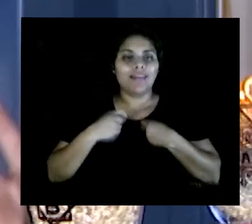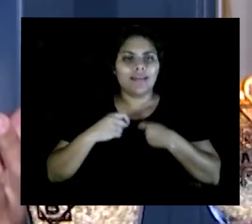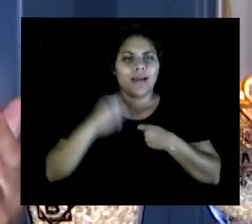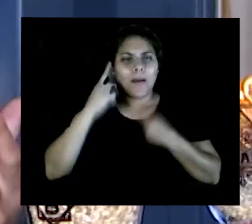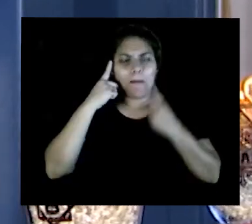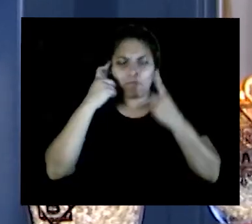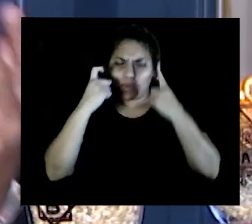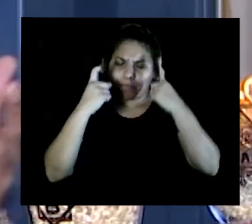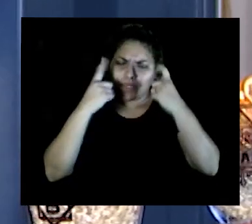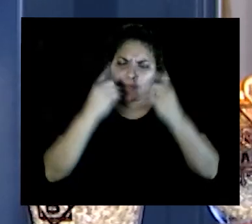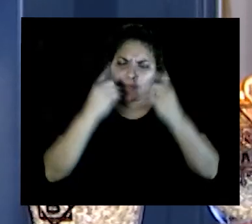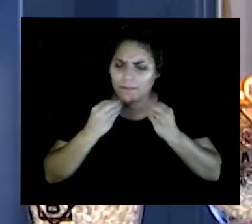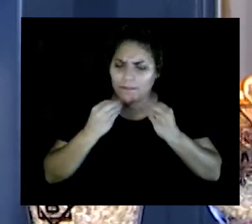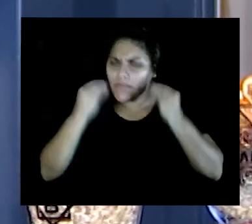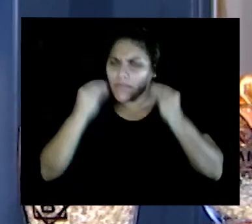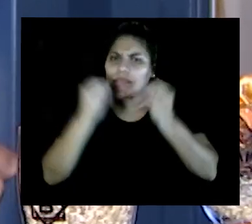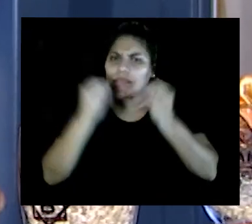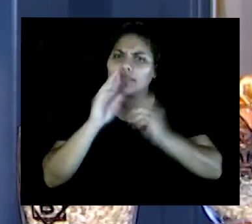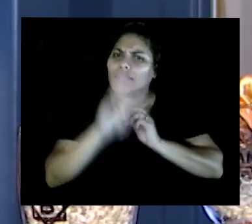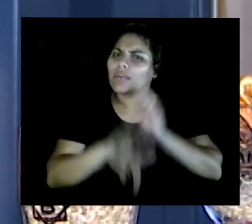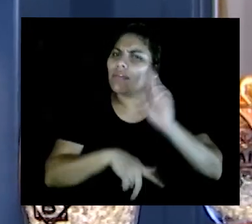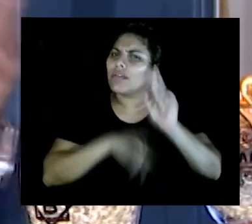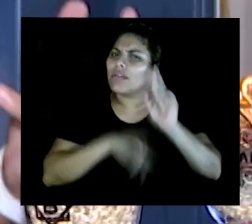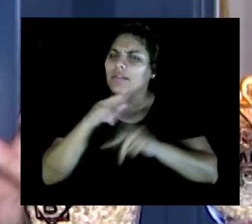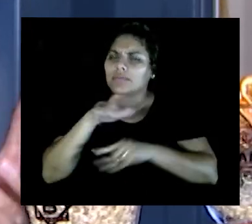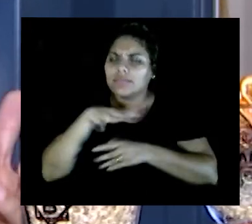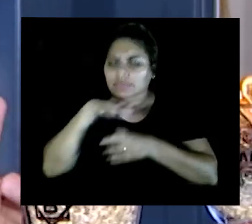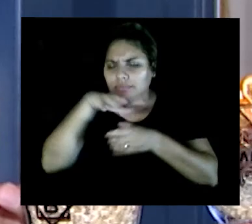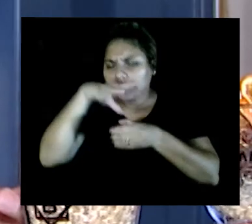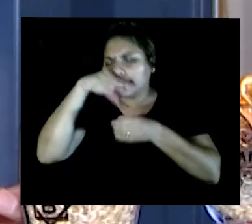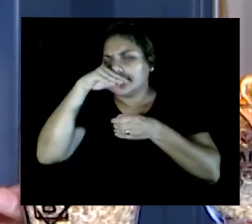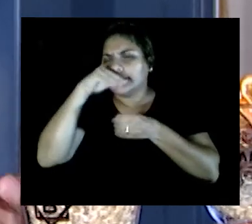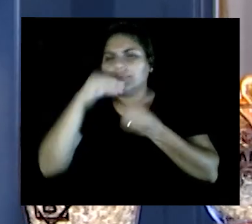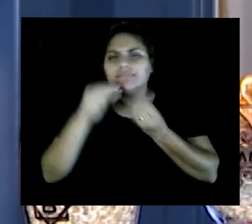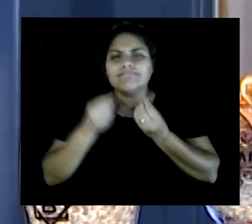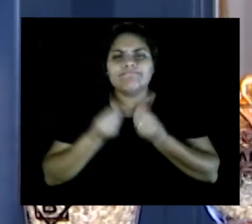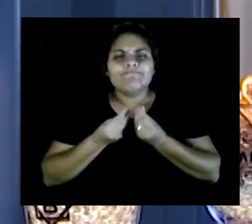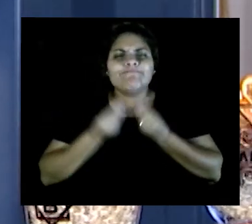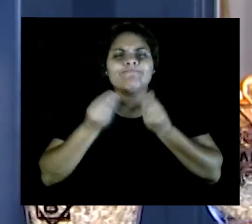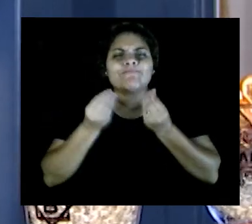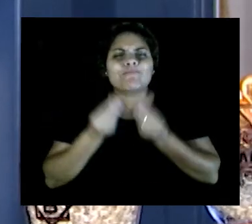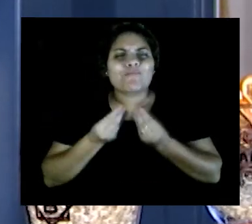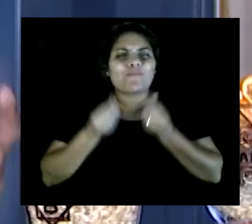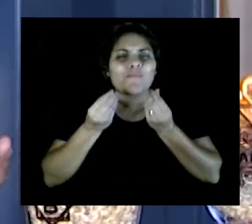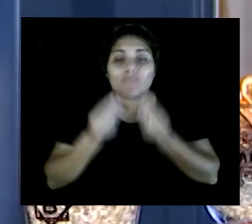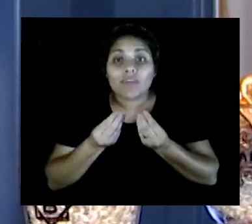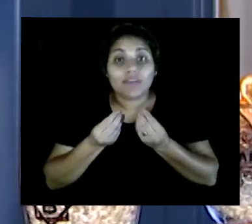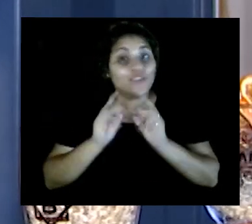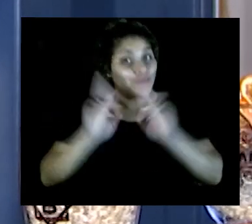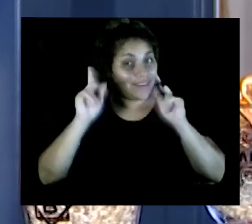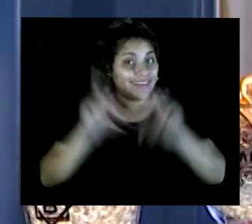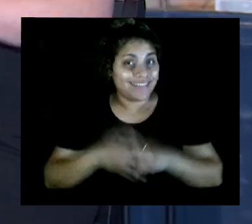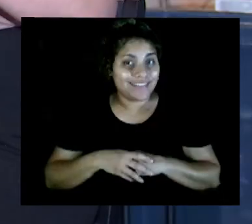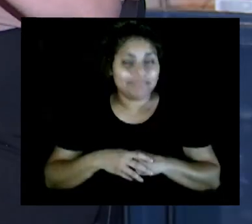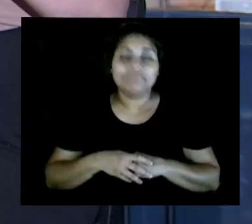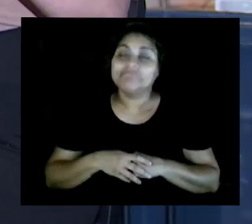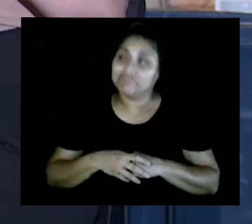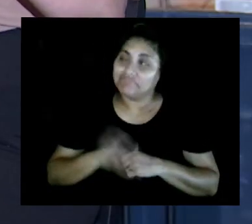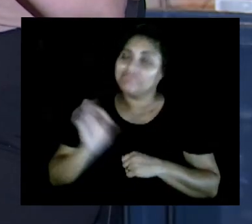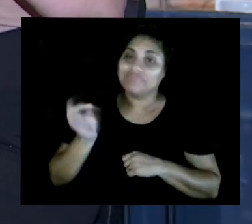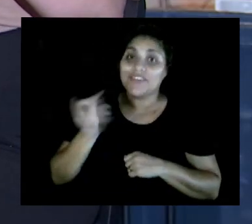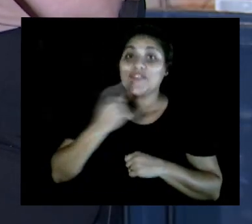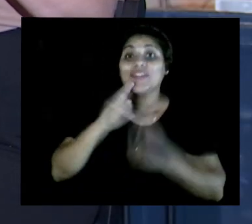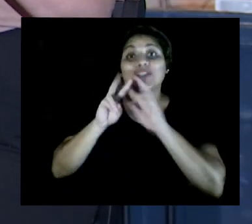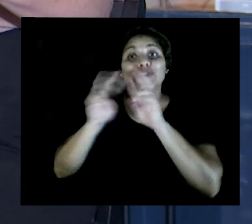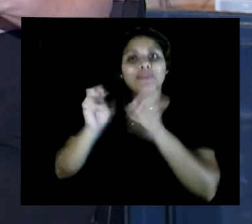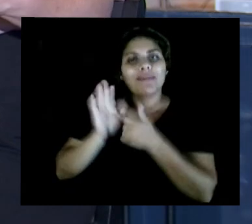entregue ideias, que te entregue sensações, sabores, aromas, texturas e experiências diferentes. E falando